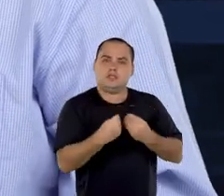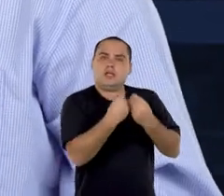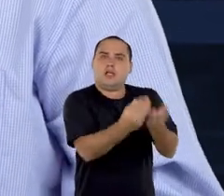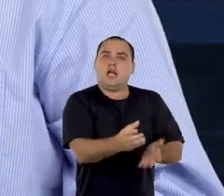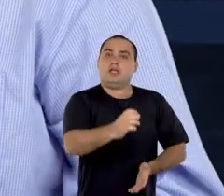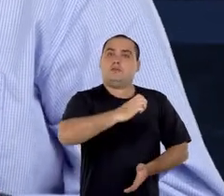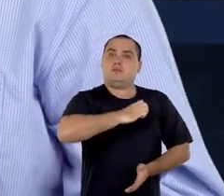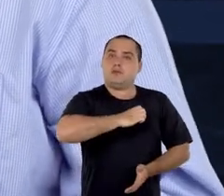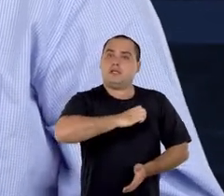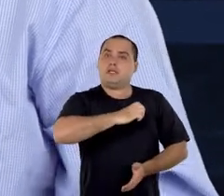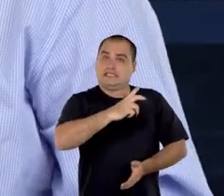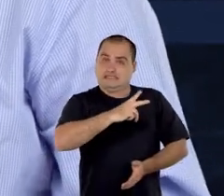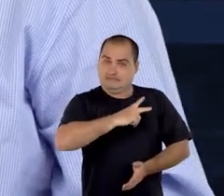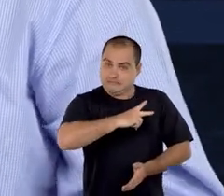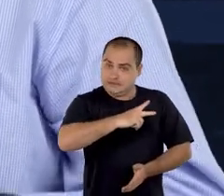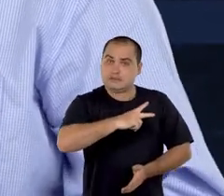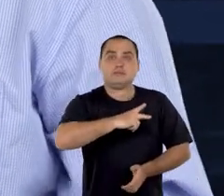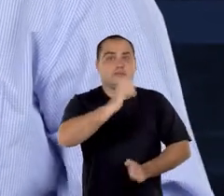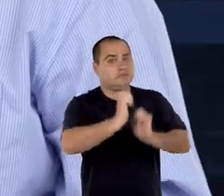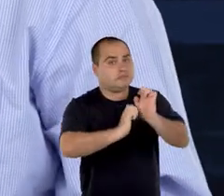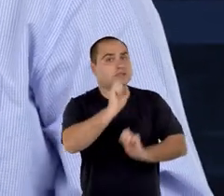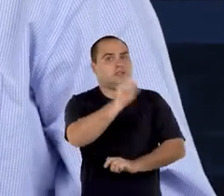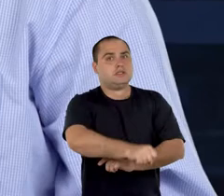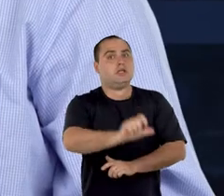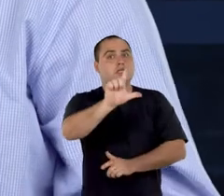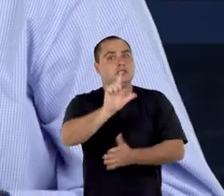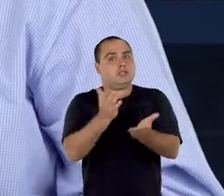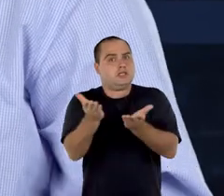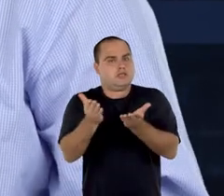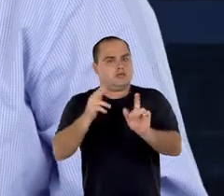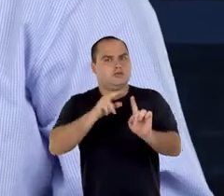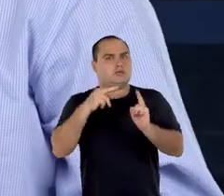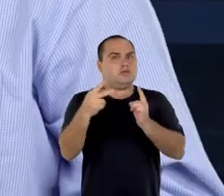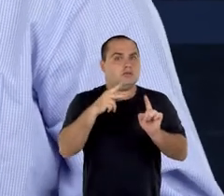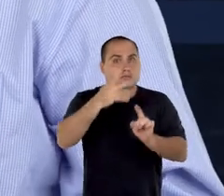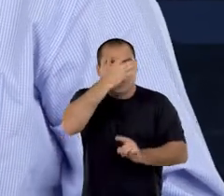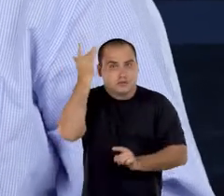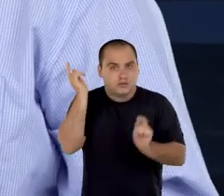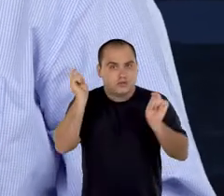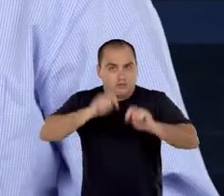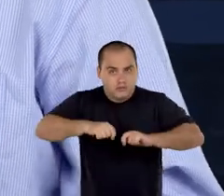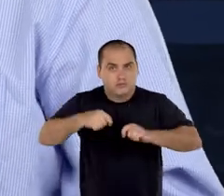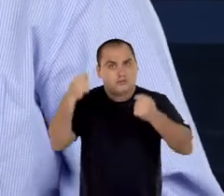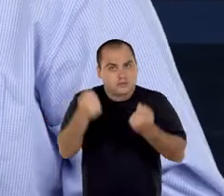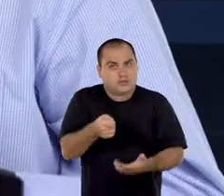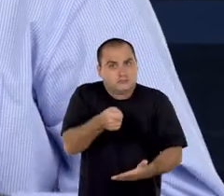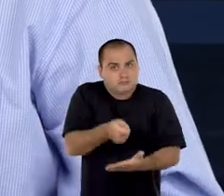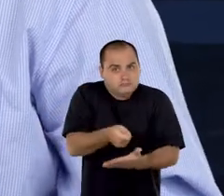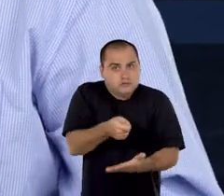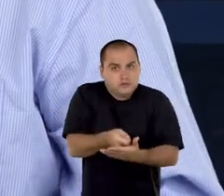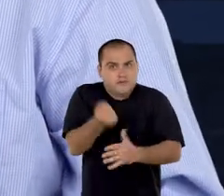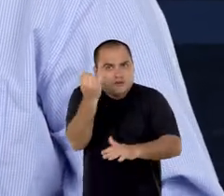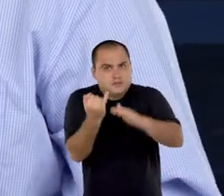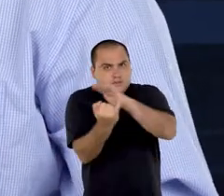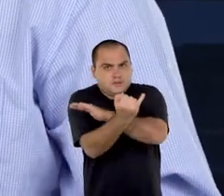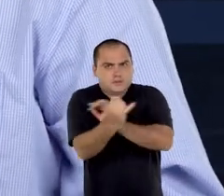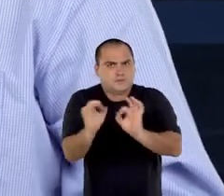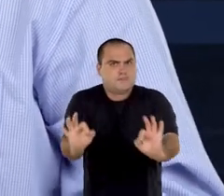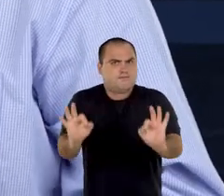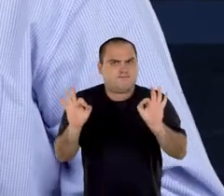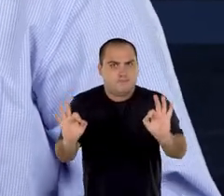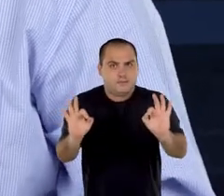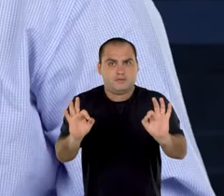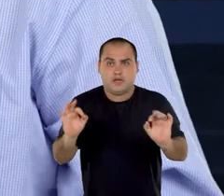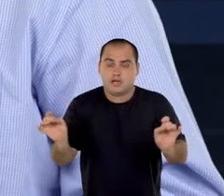Cemasa. Fazer uma licitação transparente, onde o vencedor será obrigado a fazer grandes investimentos